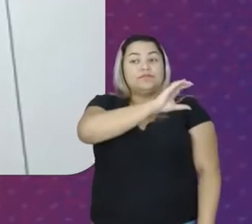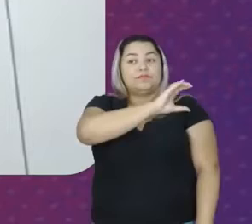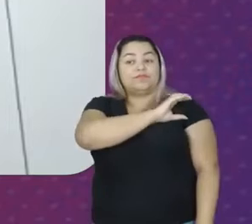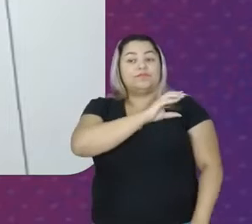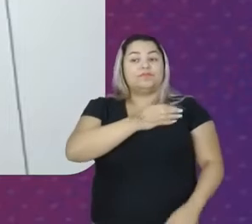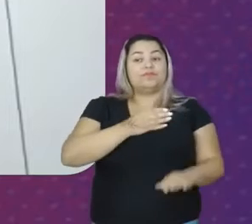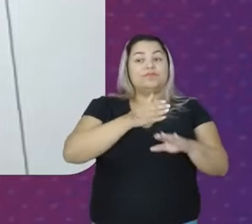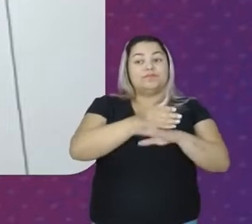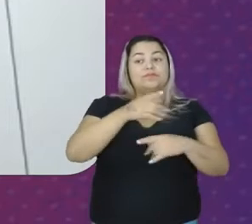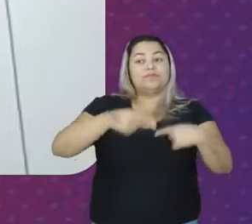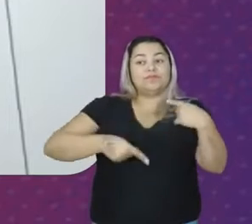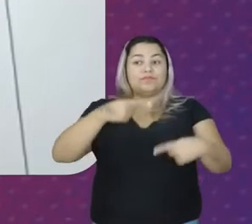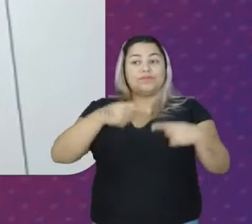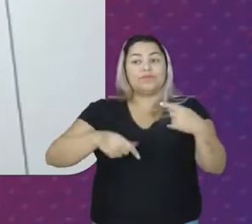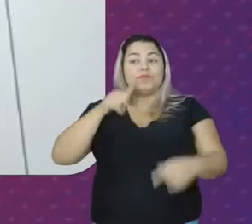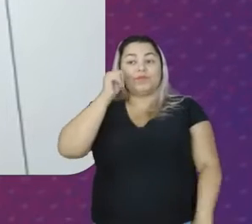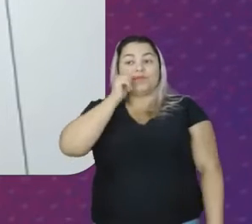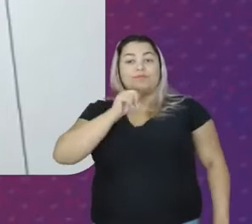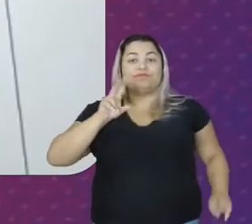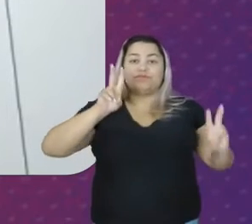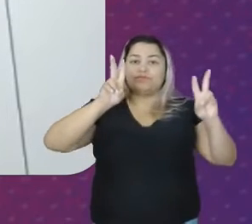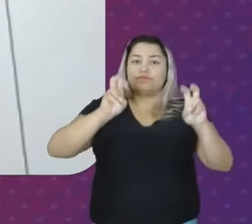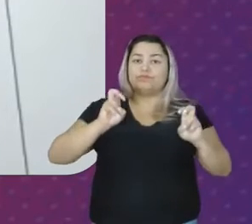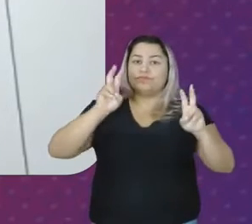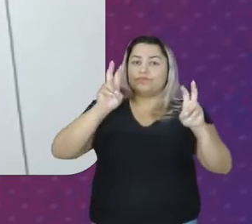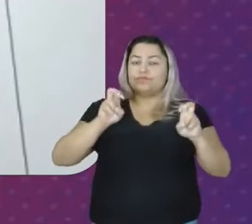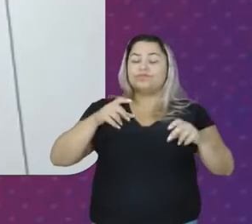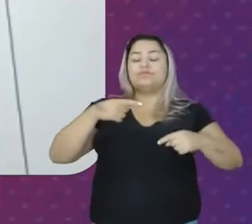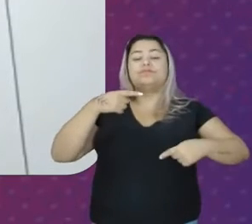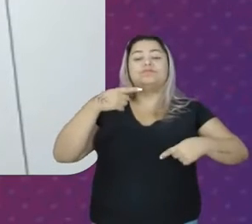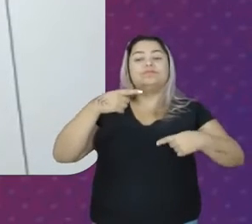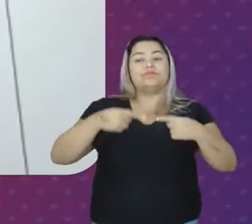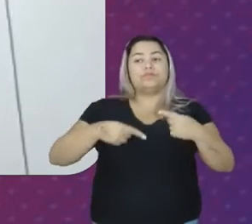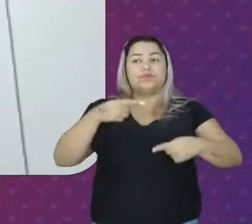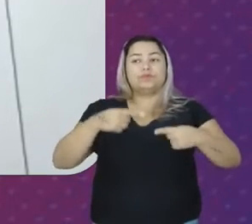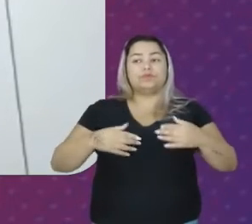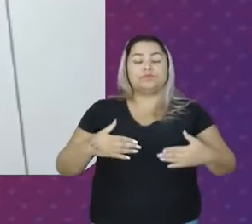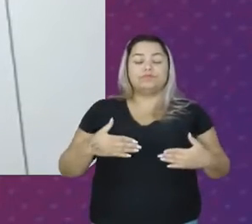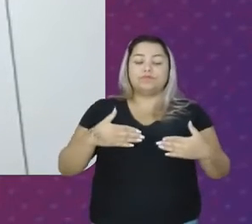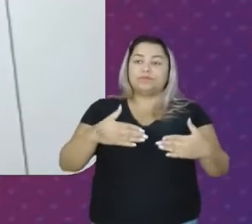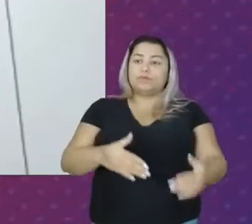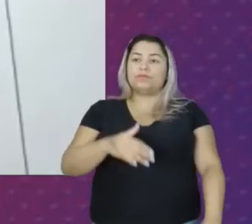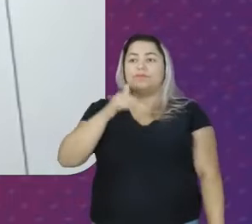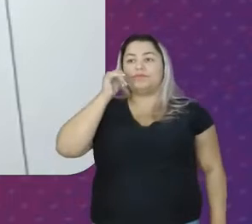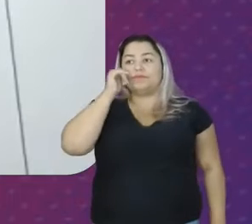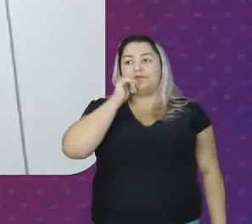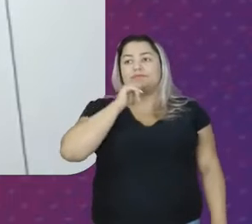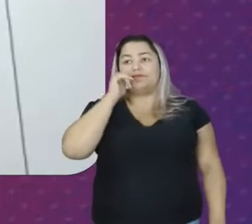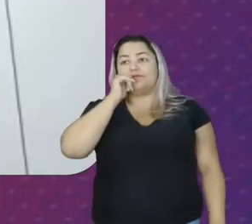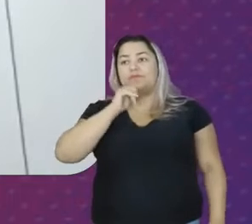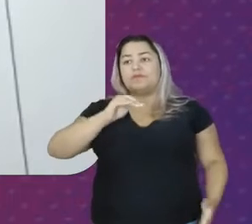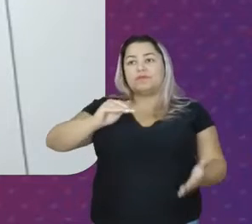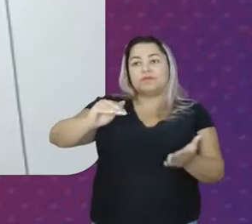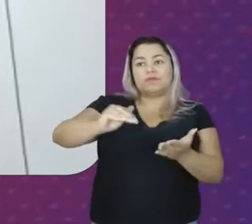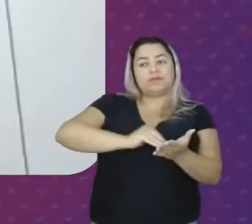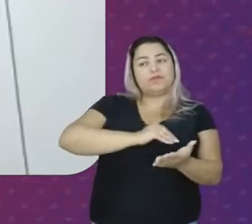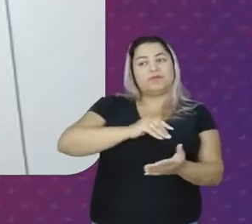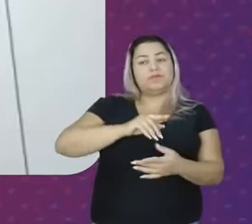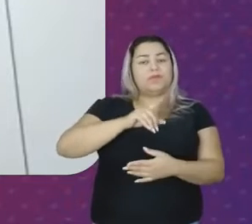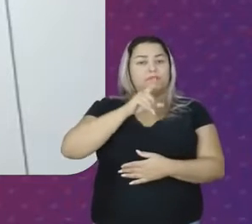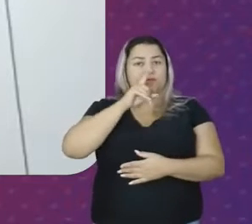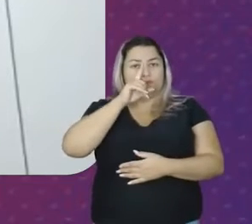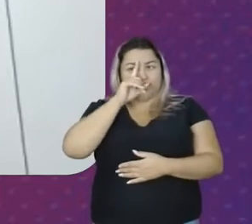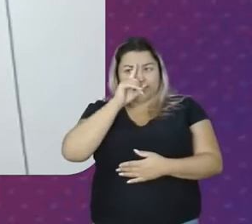Articulação Institucional, Ações Temáticas e Participação Política aqui do Ministério das Mulheres. Essa secretaria que é comandada